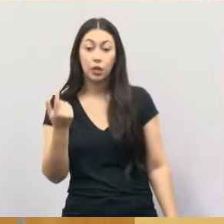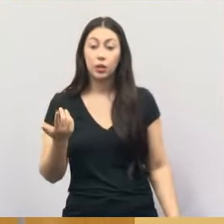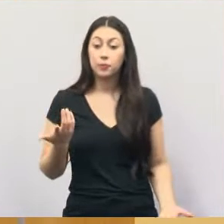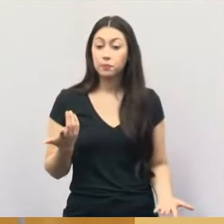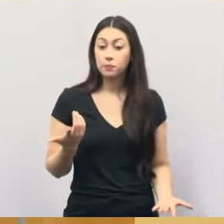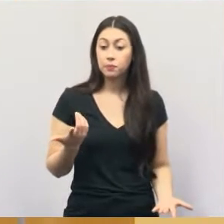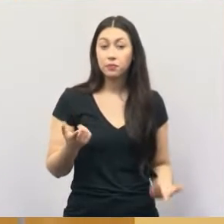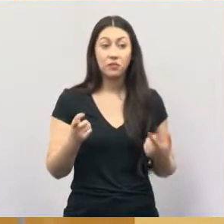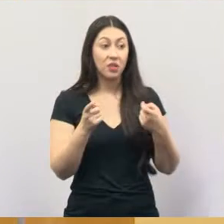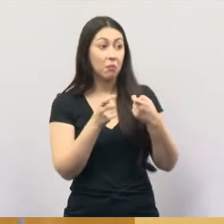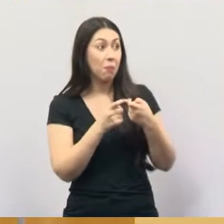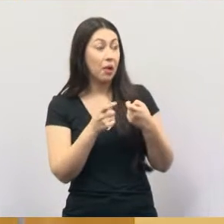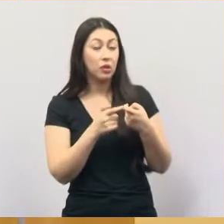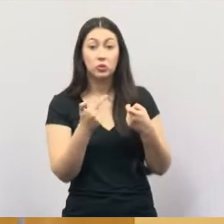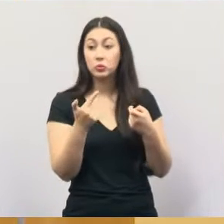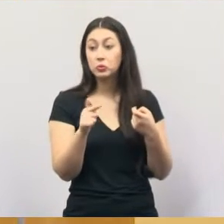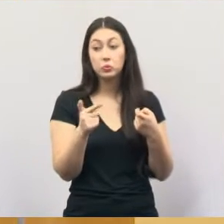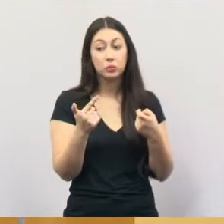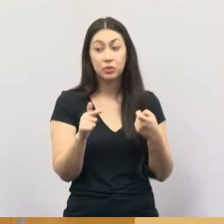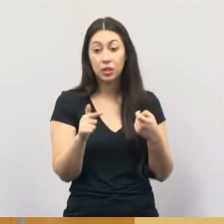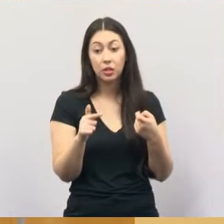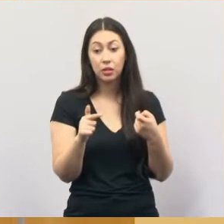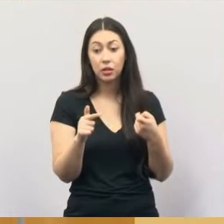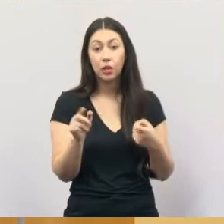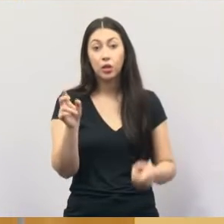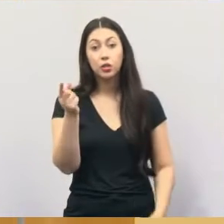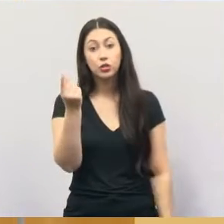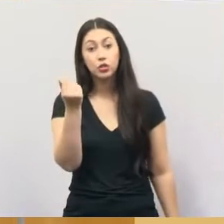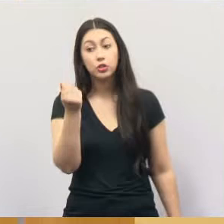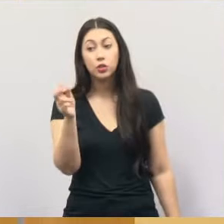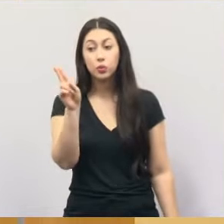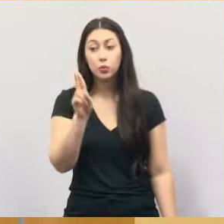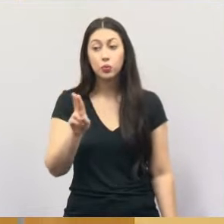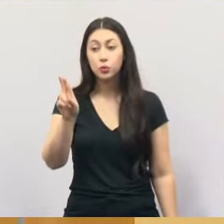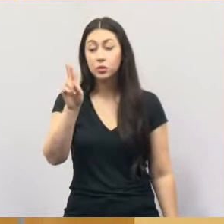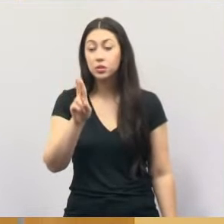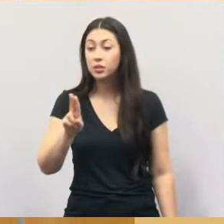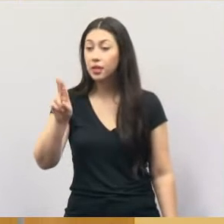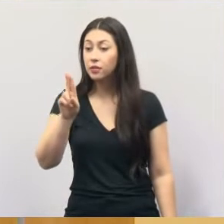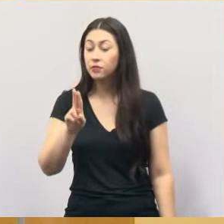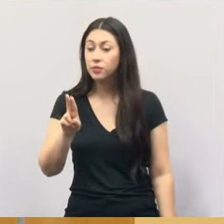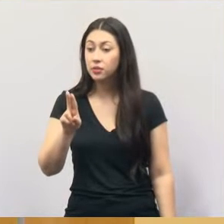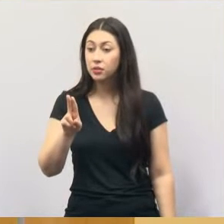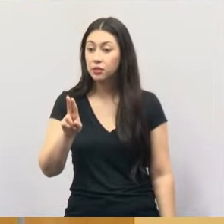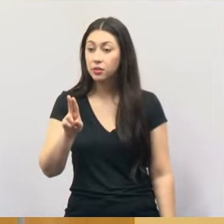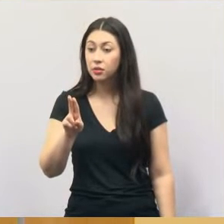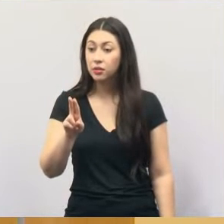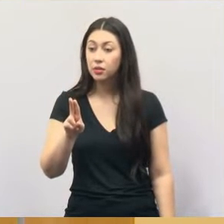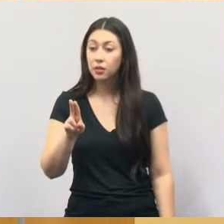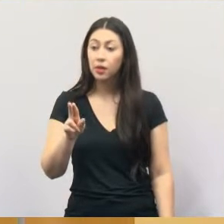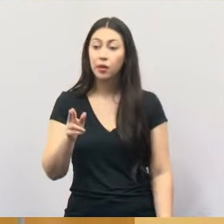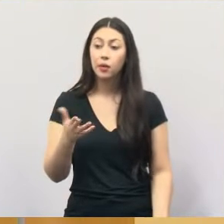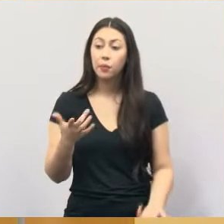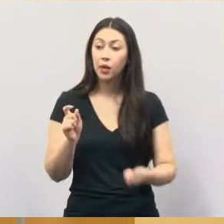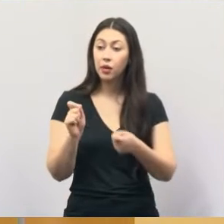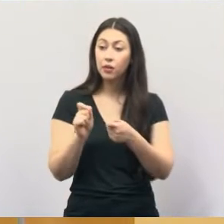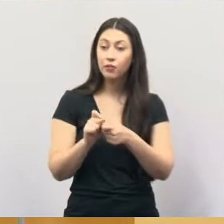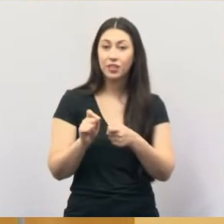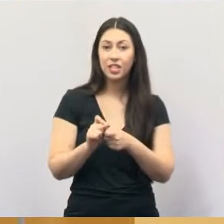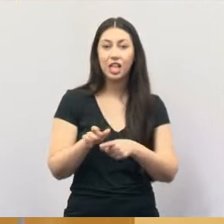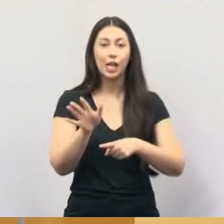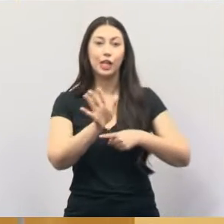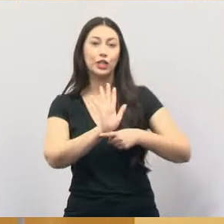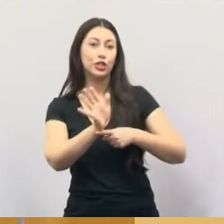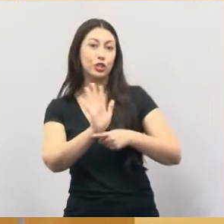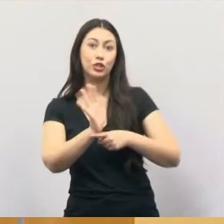tem médico no posto de saúde, usavam o dinheiro às vezes de orçamento para fazer